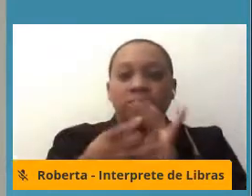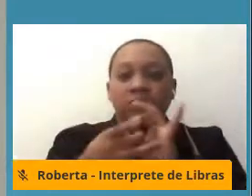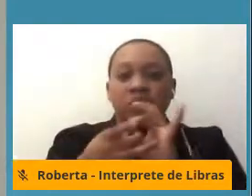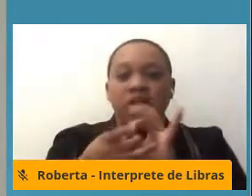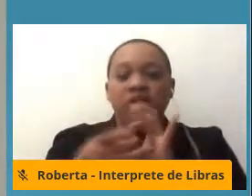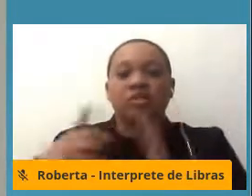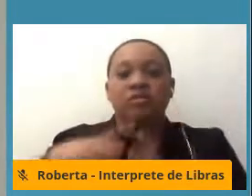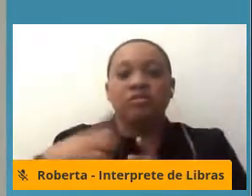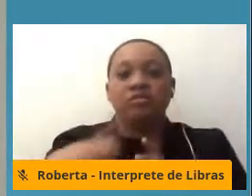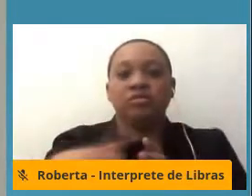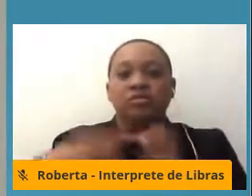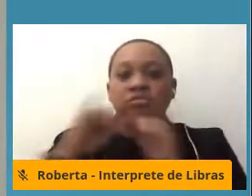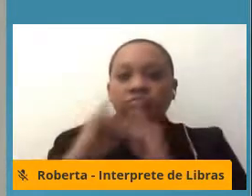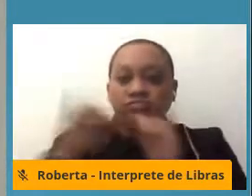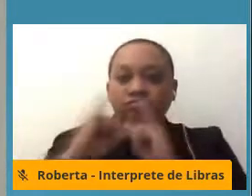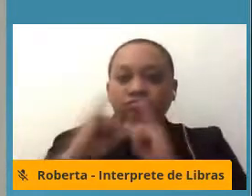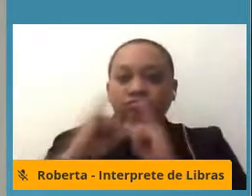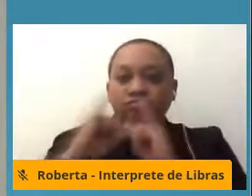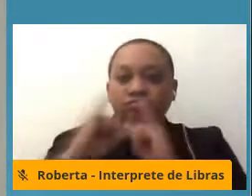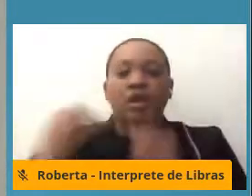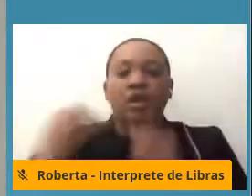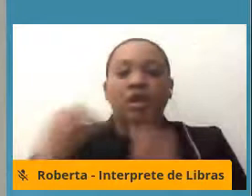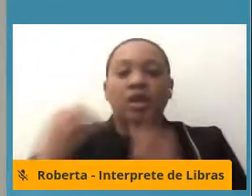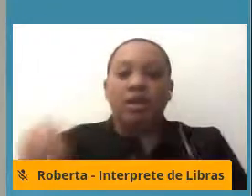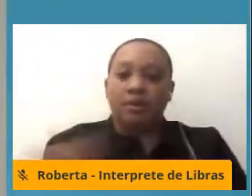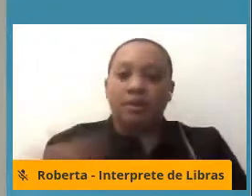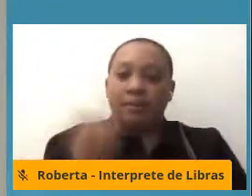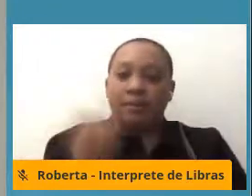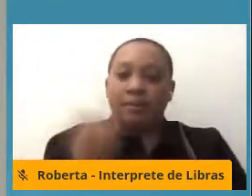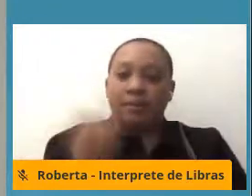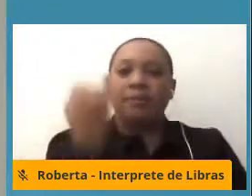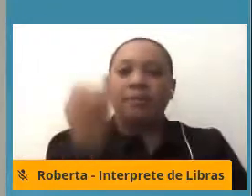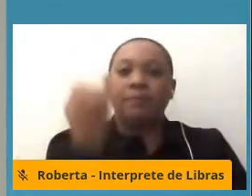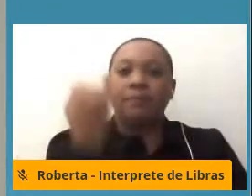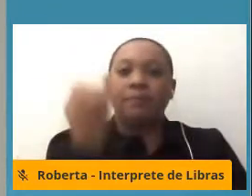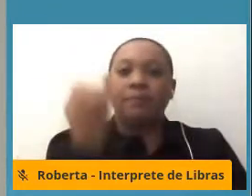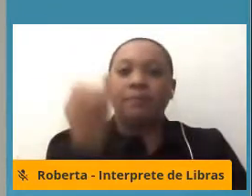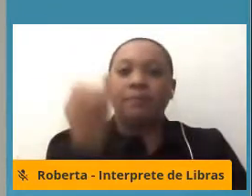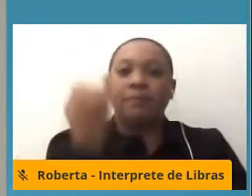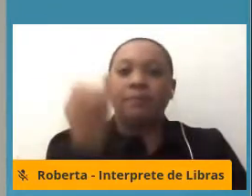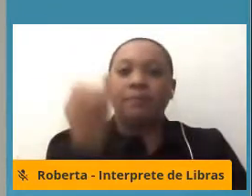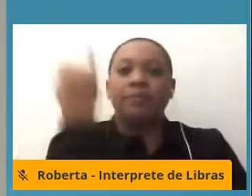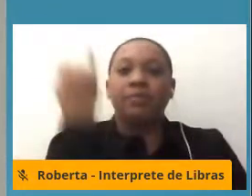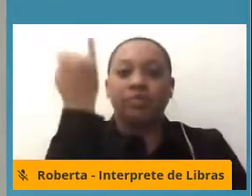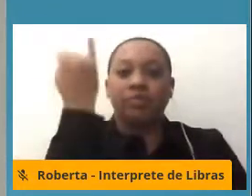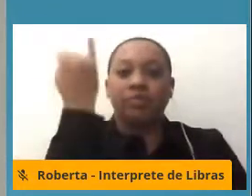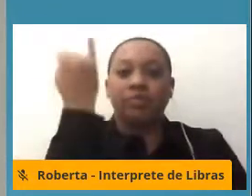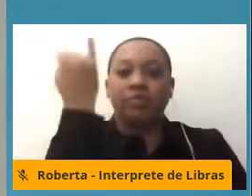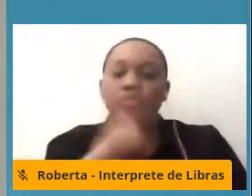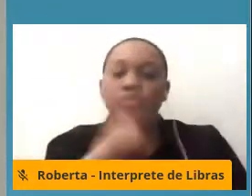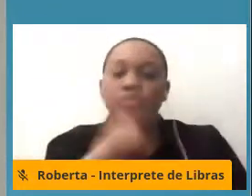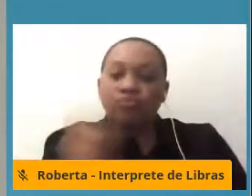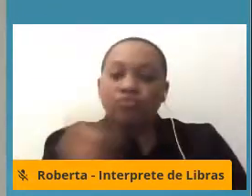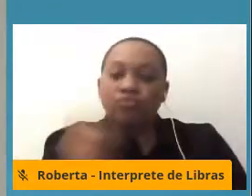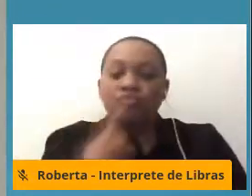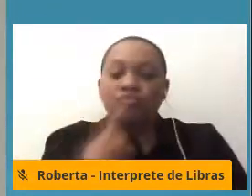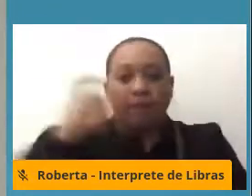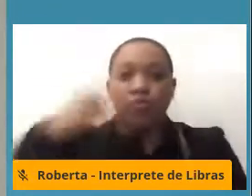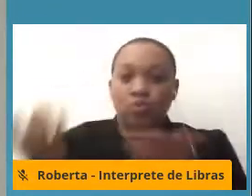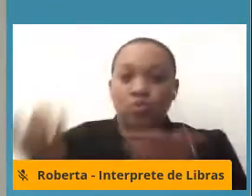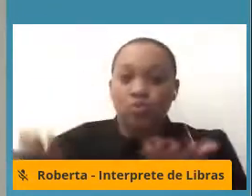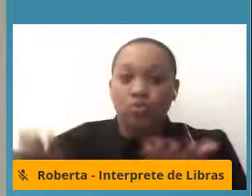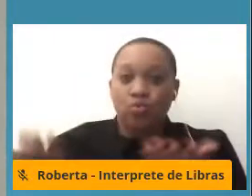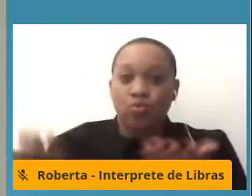extremamente importantes, né, para a gente nesse momento. Hoje a gente vai falar sobre Covid, amanhã a gente vai falar sobre a importância da pesquisa científica,